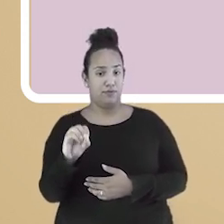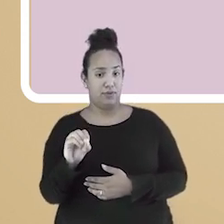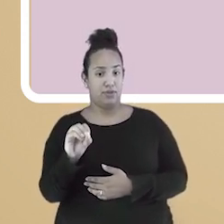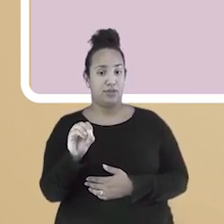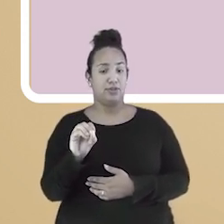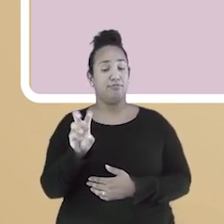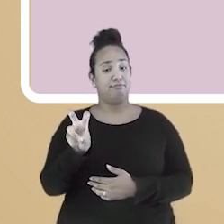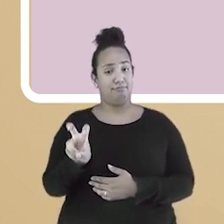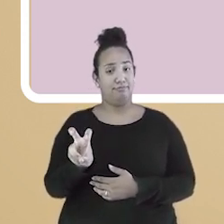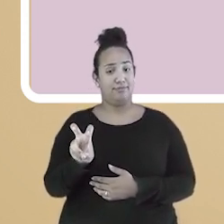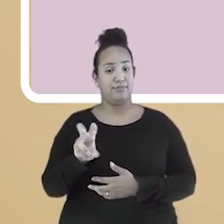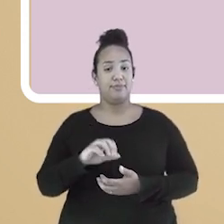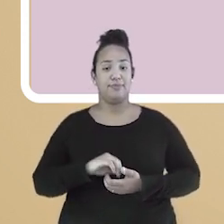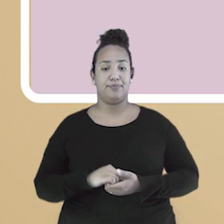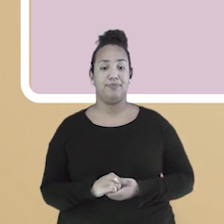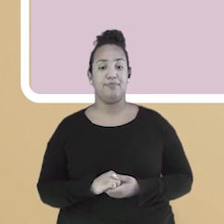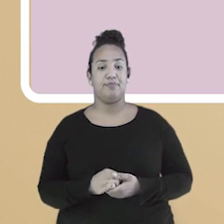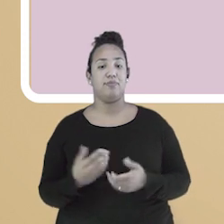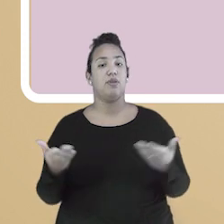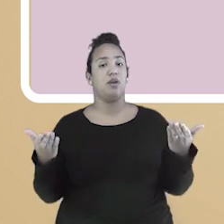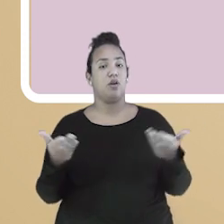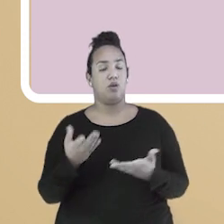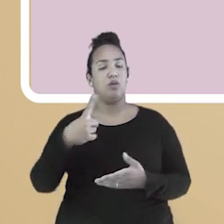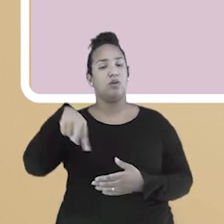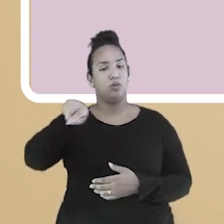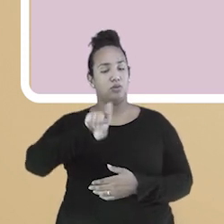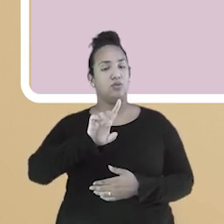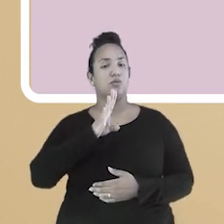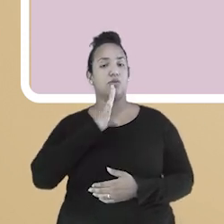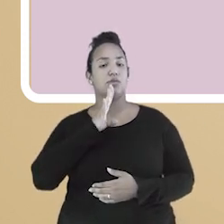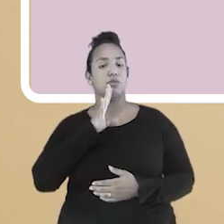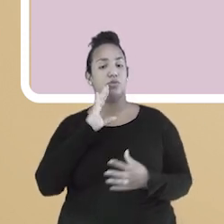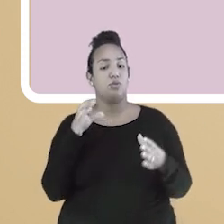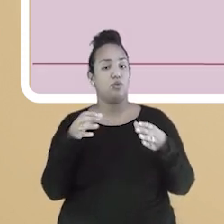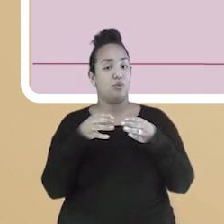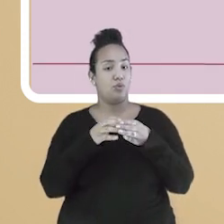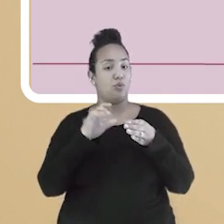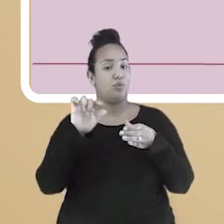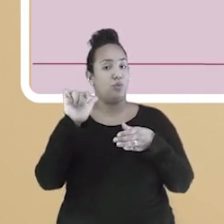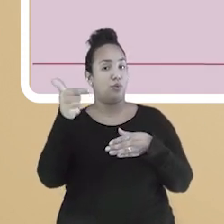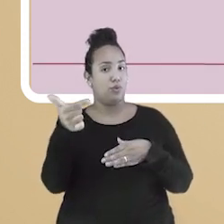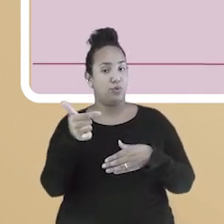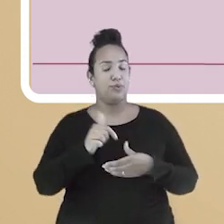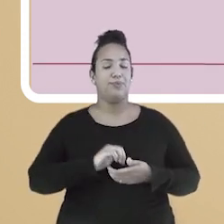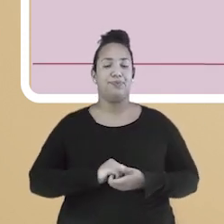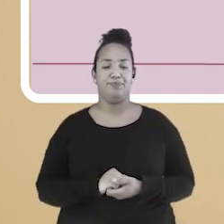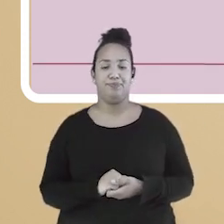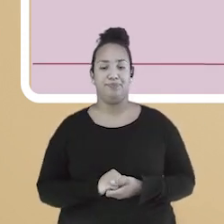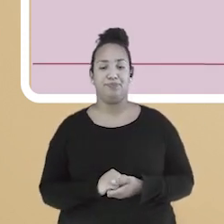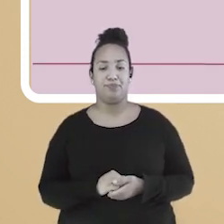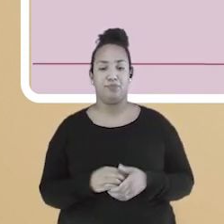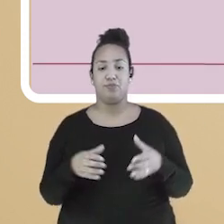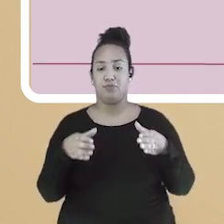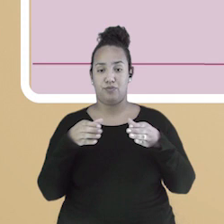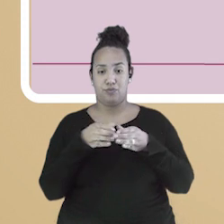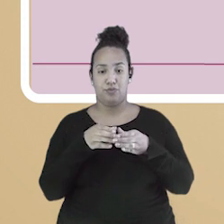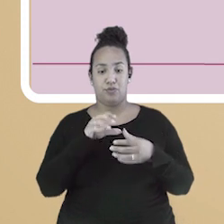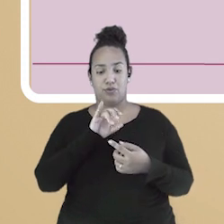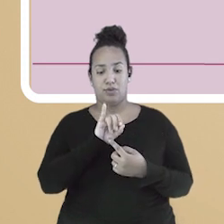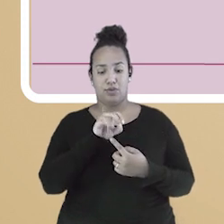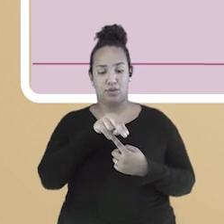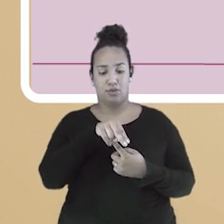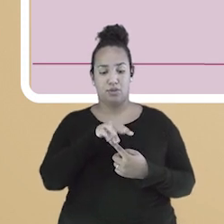1.225. Agora estamos prontos para conhecer o próximo conjunto. O conjunto dos números